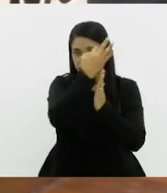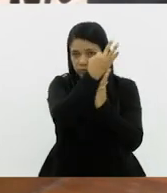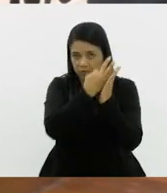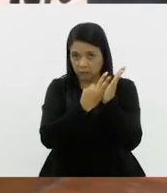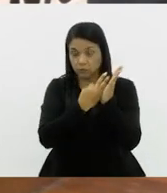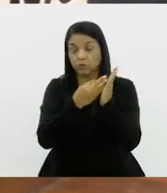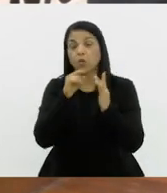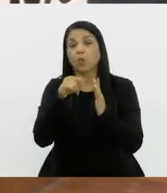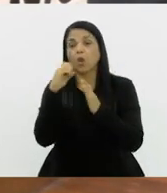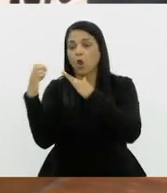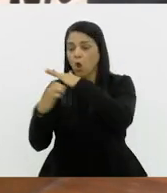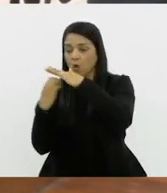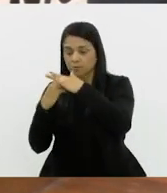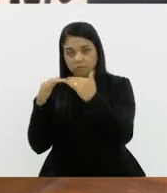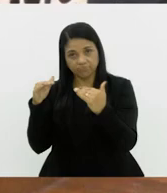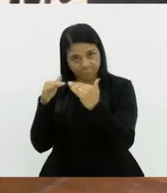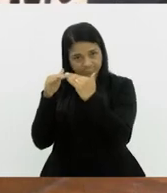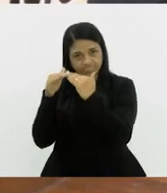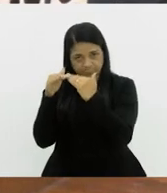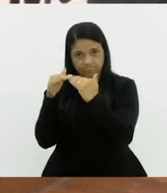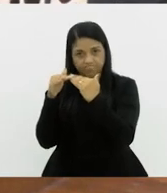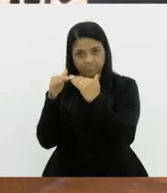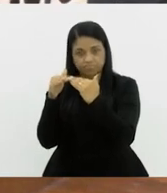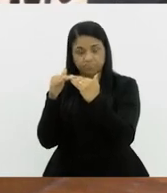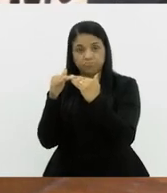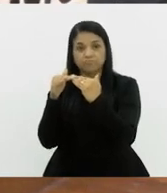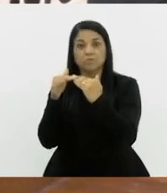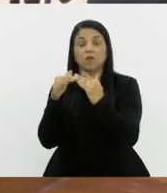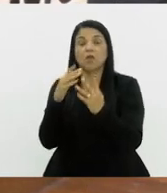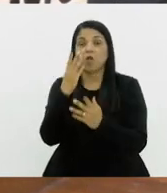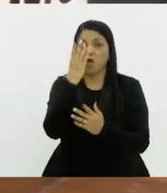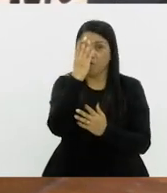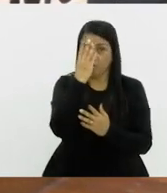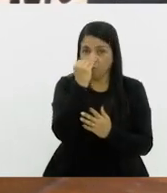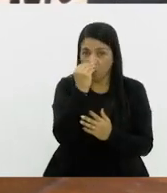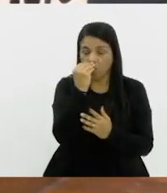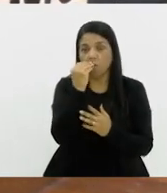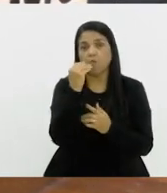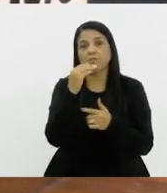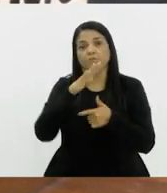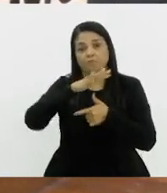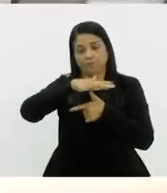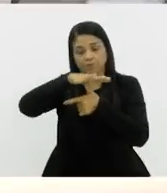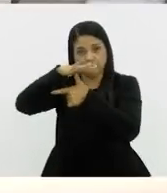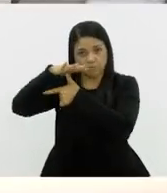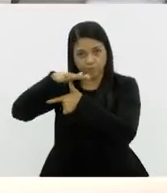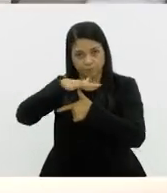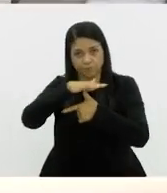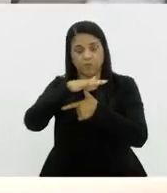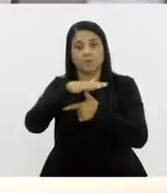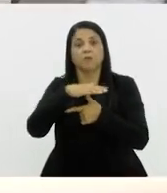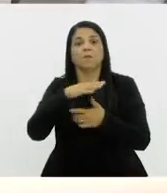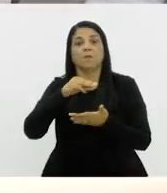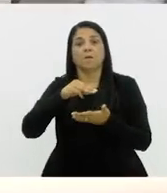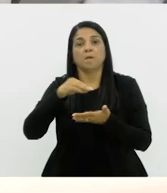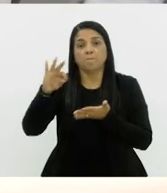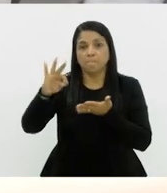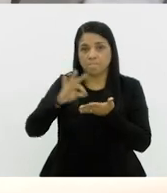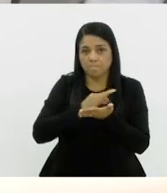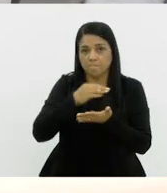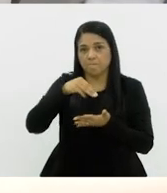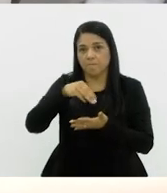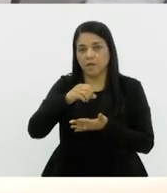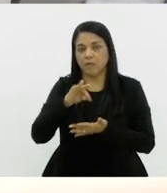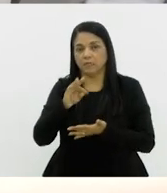concordam, as empresas... darem a foto dos seus helicópteros, a matrícula dos seus helicópteros,